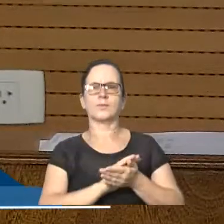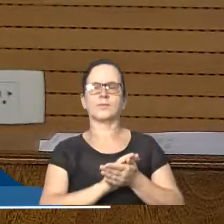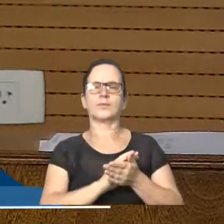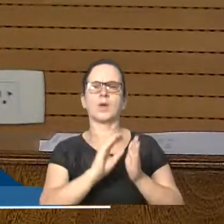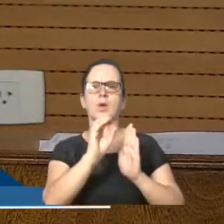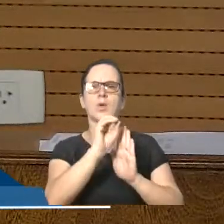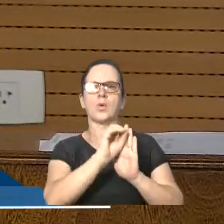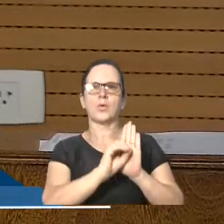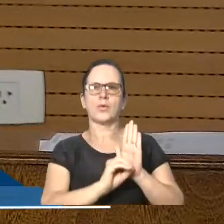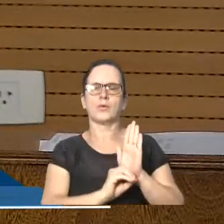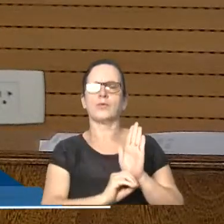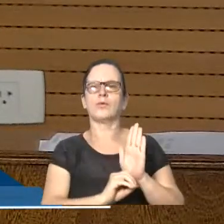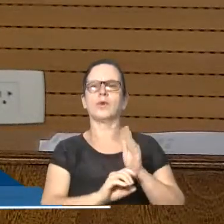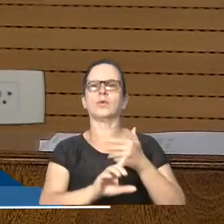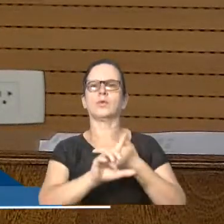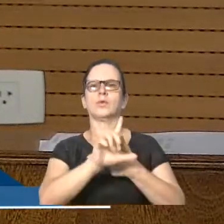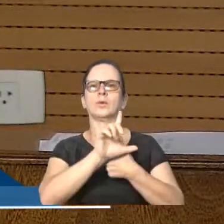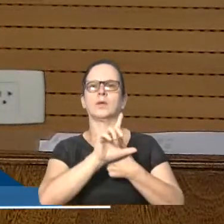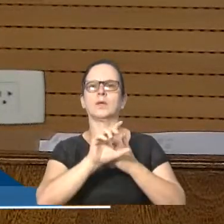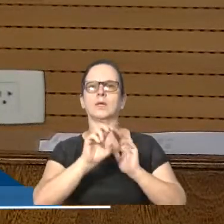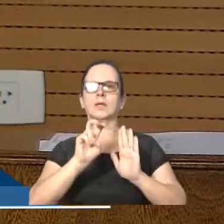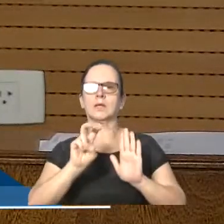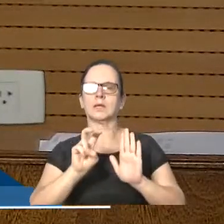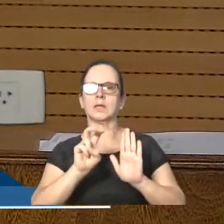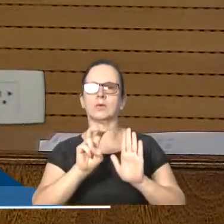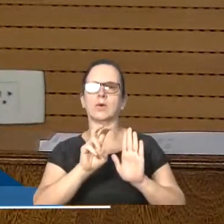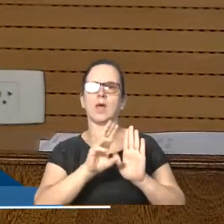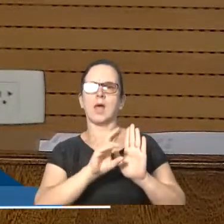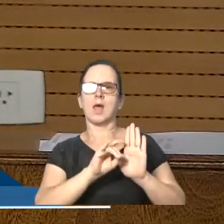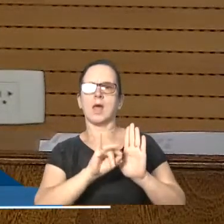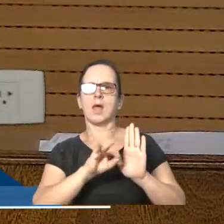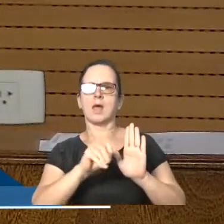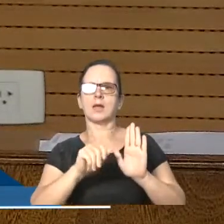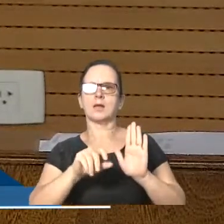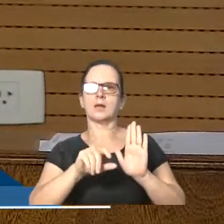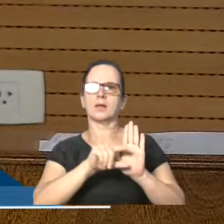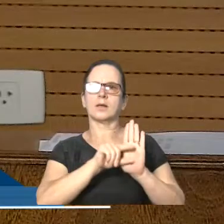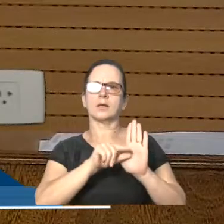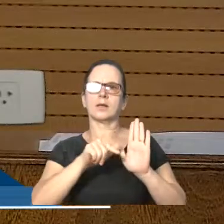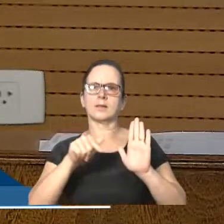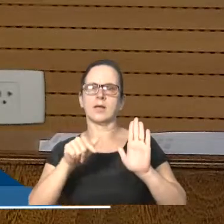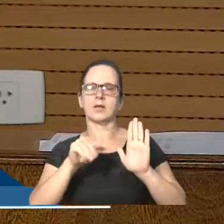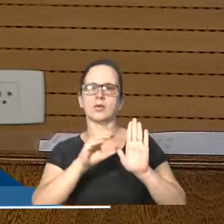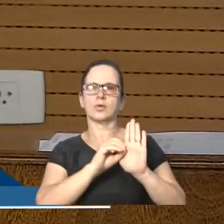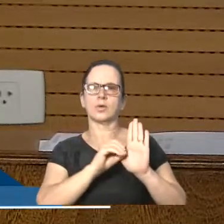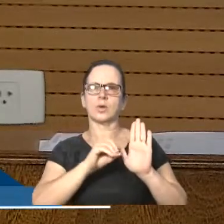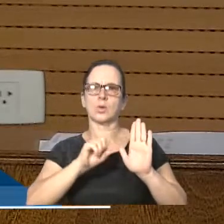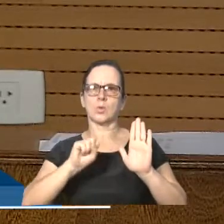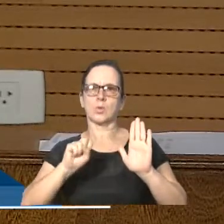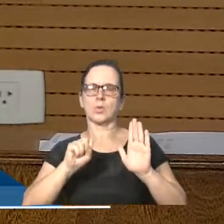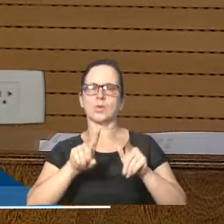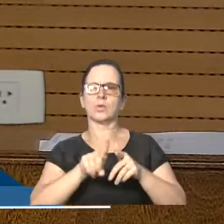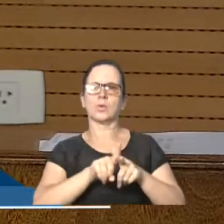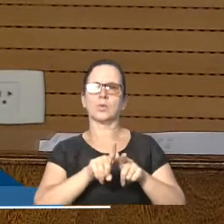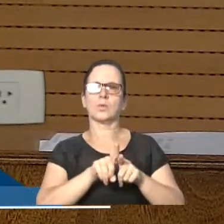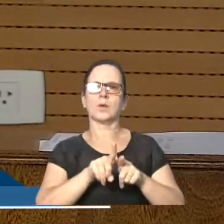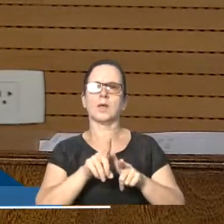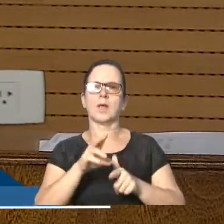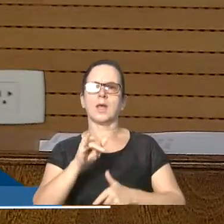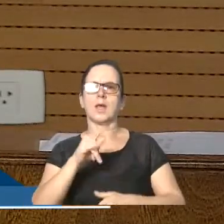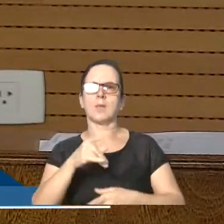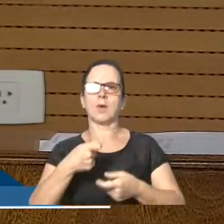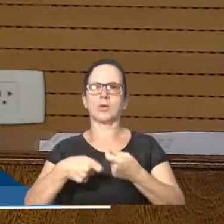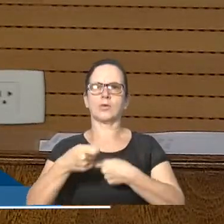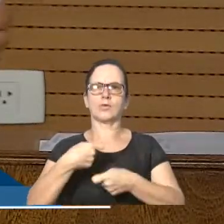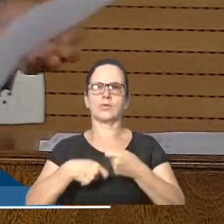de encaminhamento ao Legislativo, folha 5, mensagem aditiva, folha 708. Declaração de impacto orçamentário e